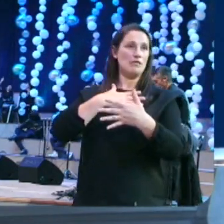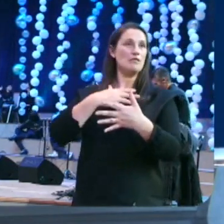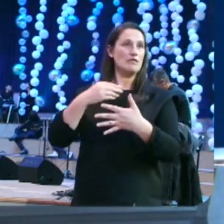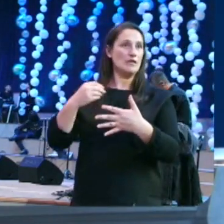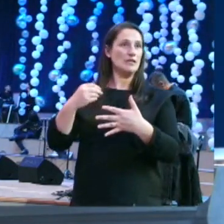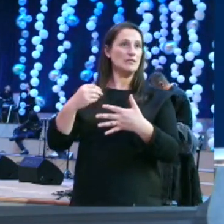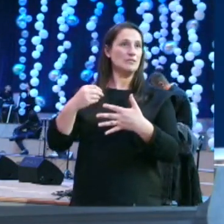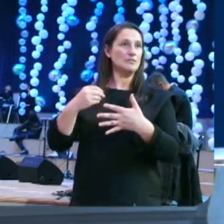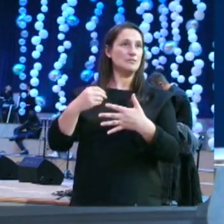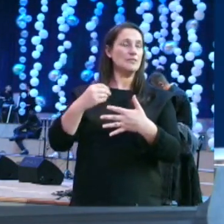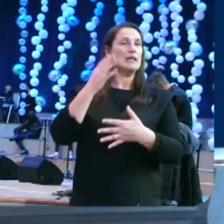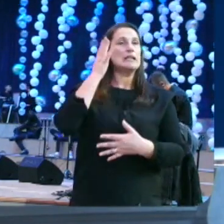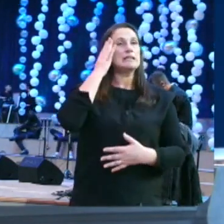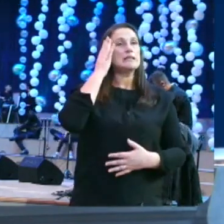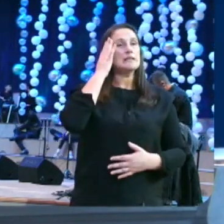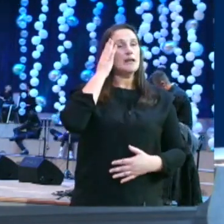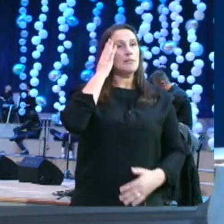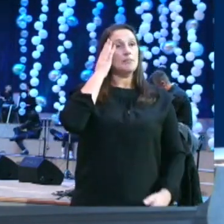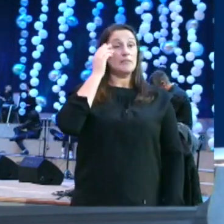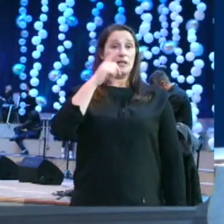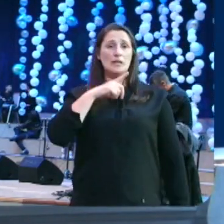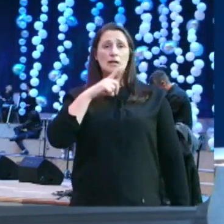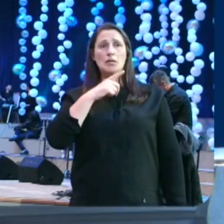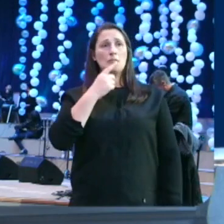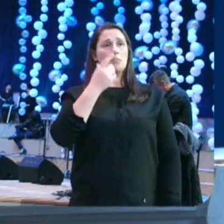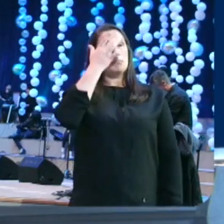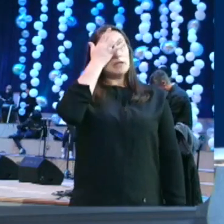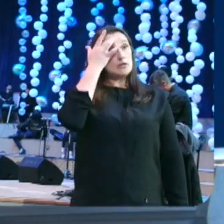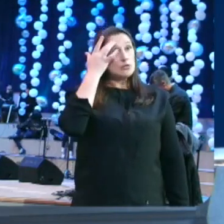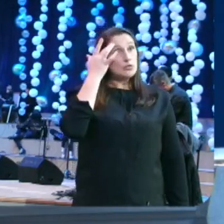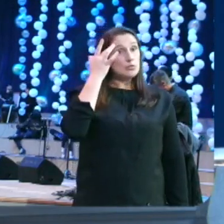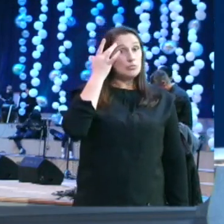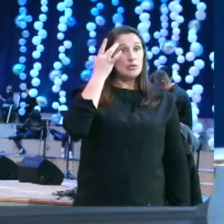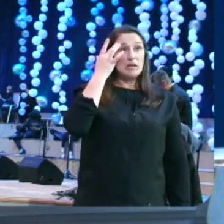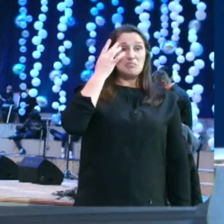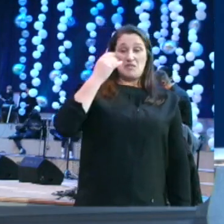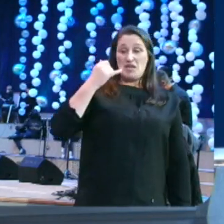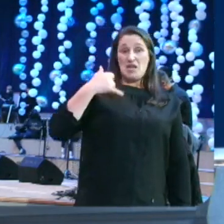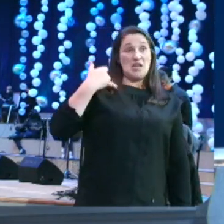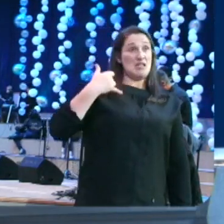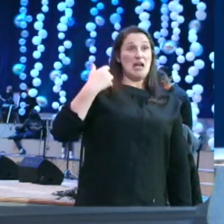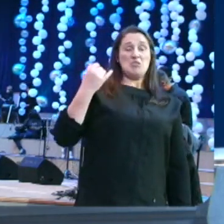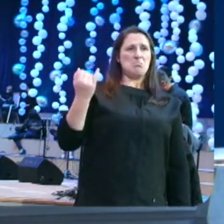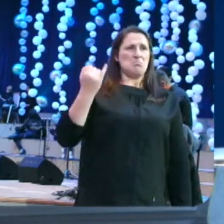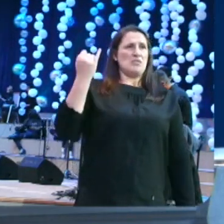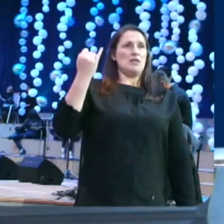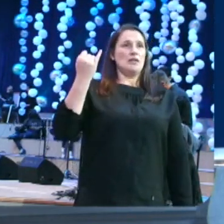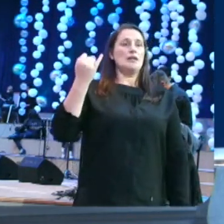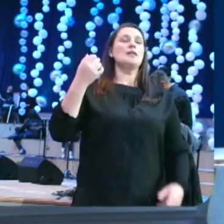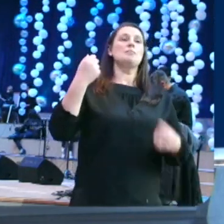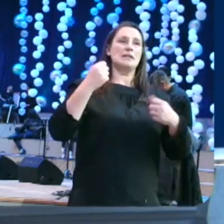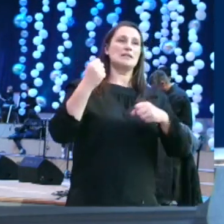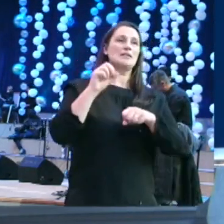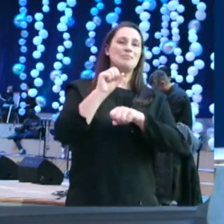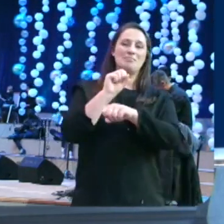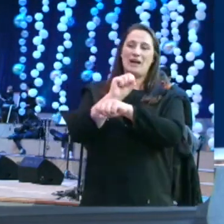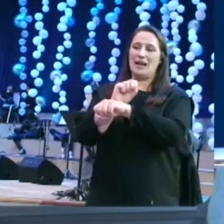Tem alguém, grande ou pequeno, não importa a idade, que precisa que você pare um